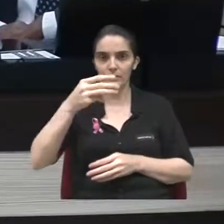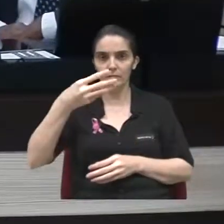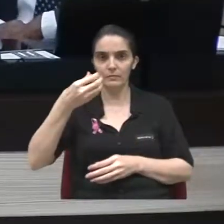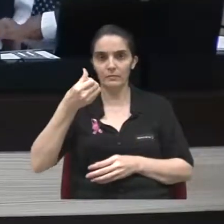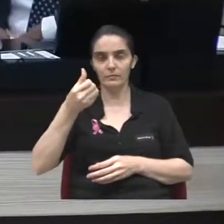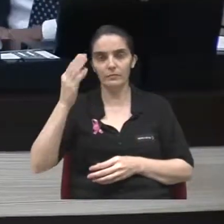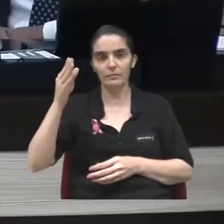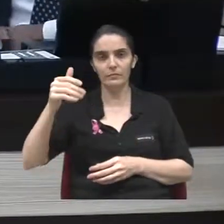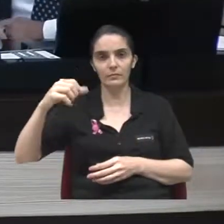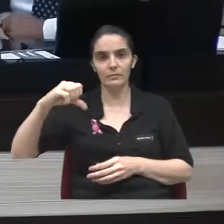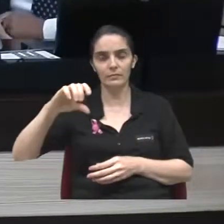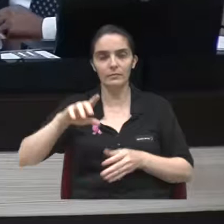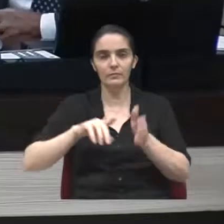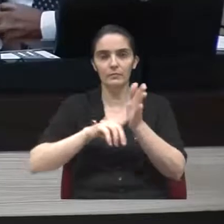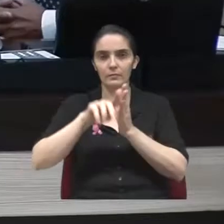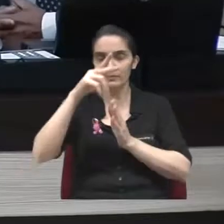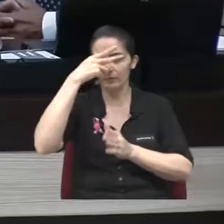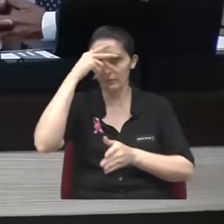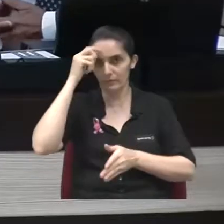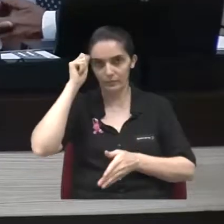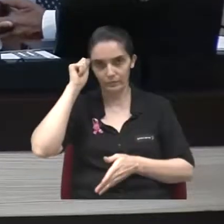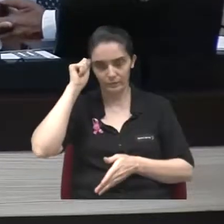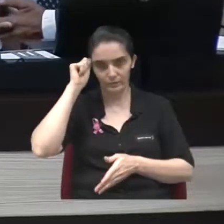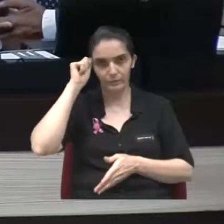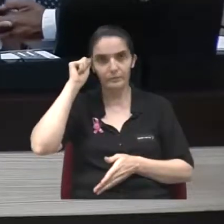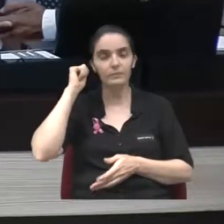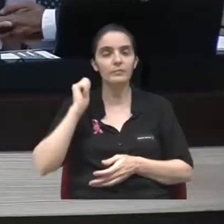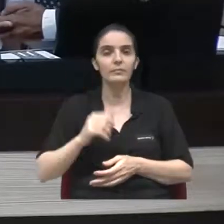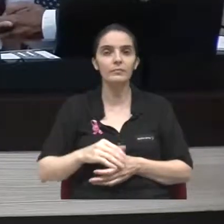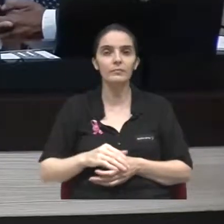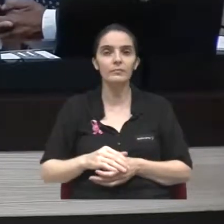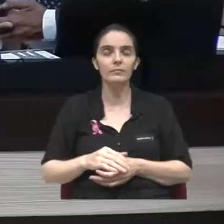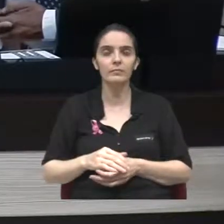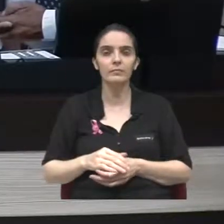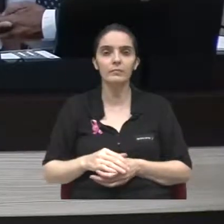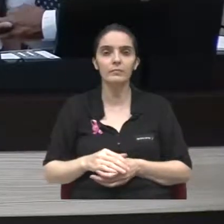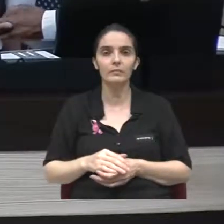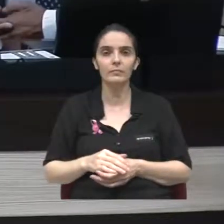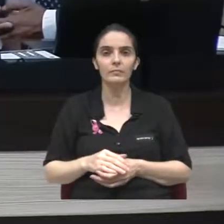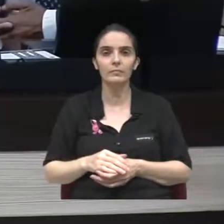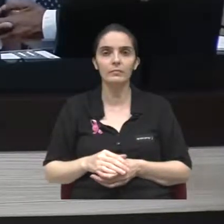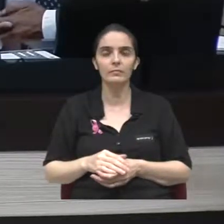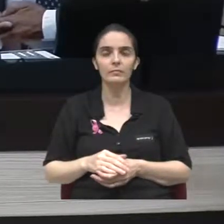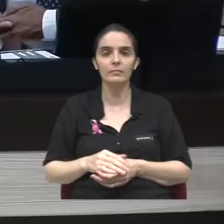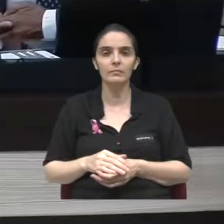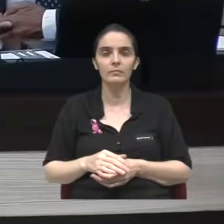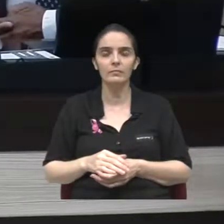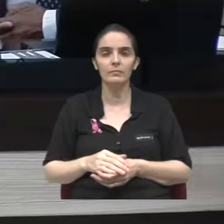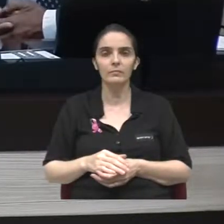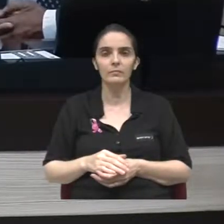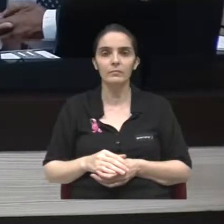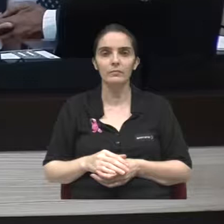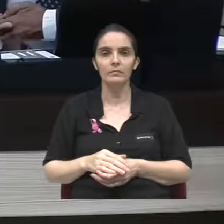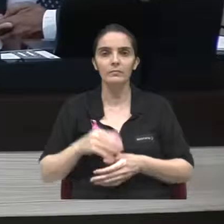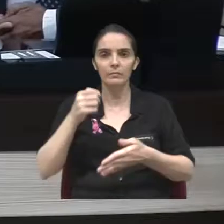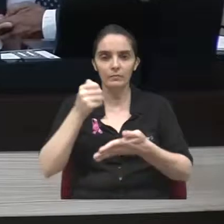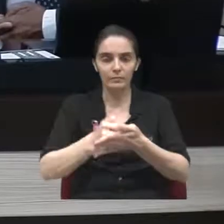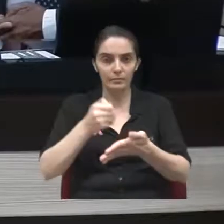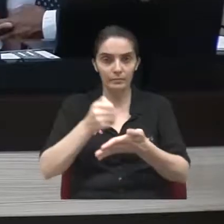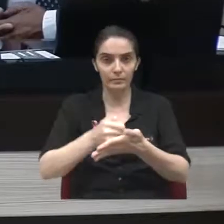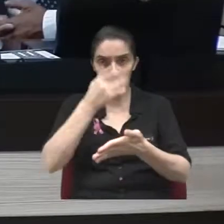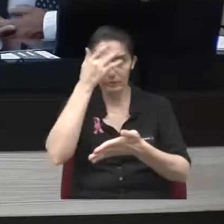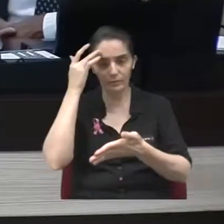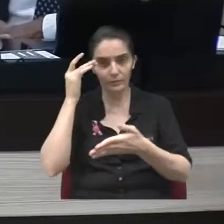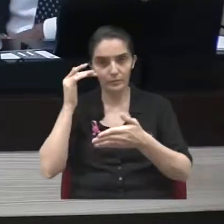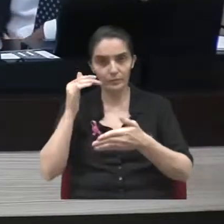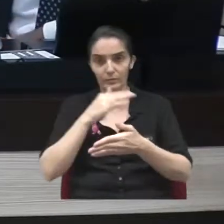536/2019. Quero informações ao Poder Executivo sobre a cobrança pelos serviços de sepultamento realizados em